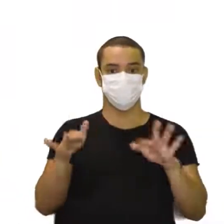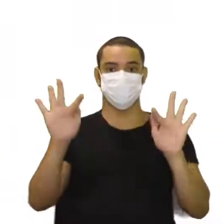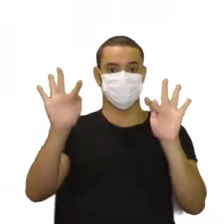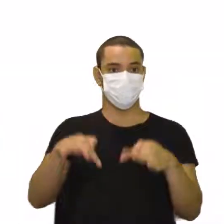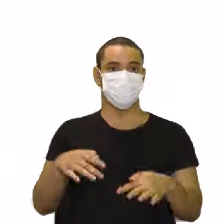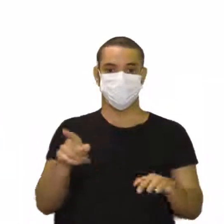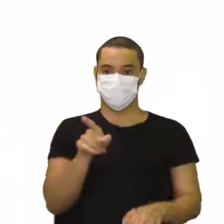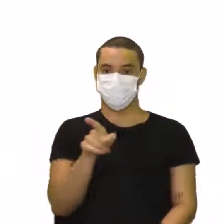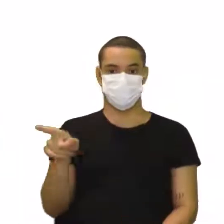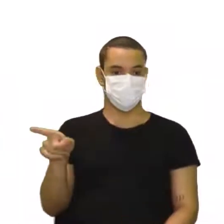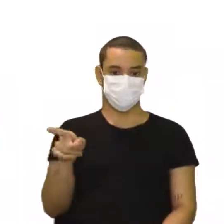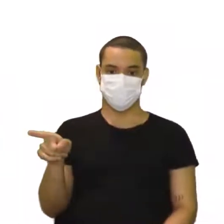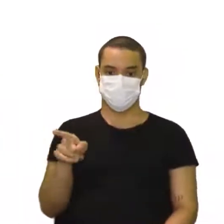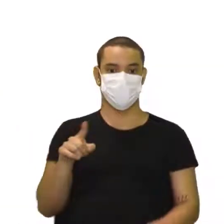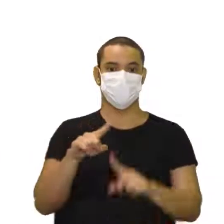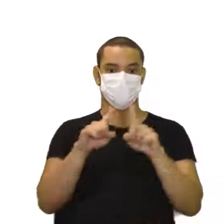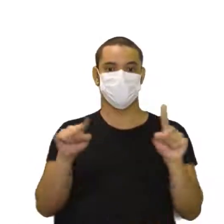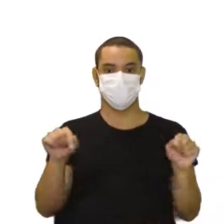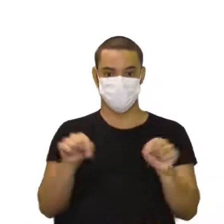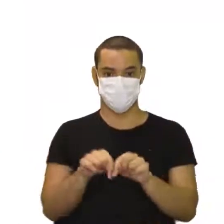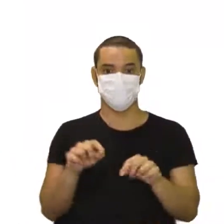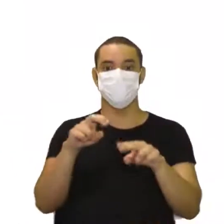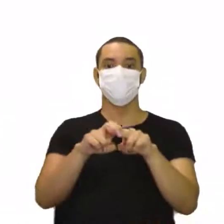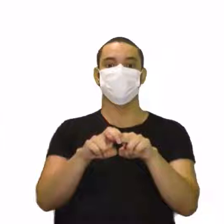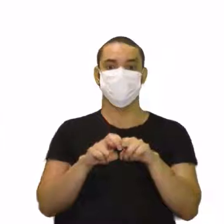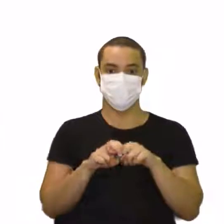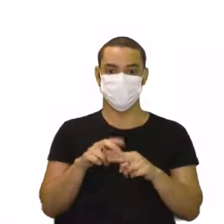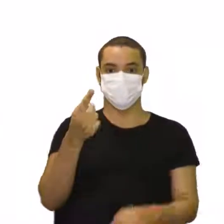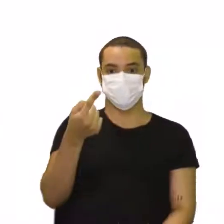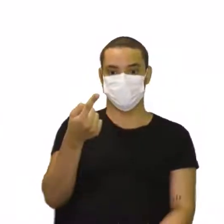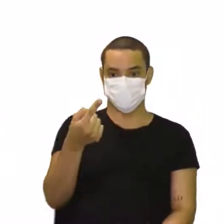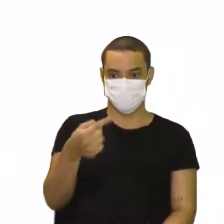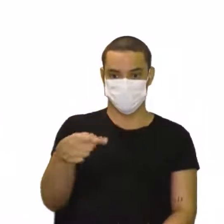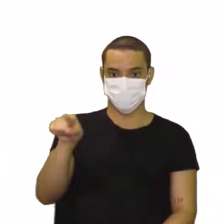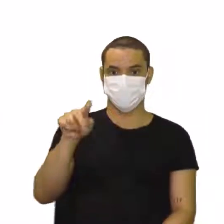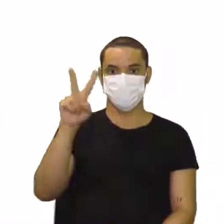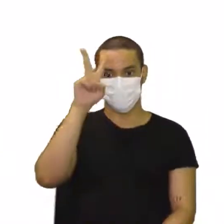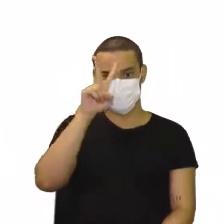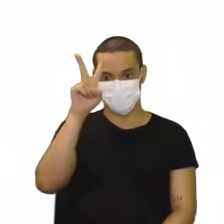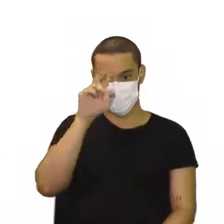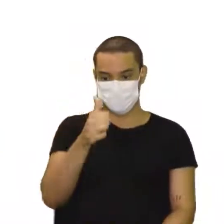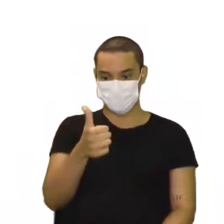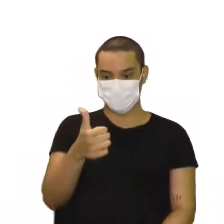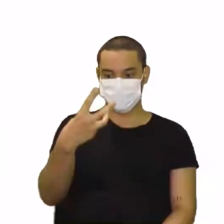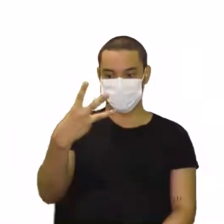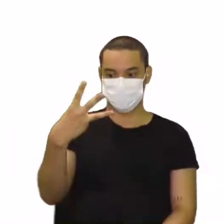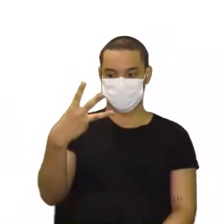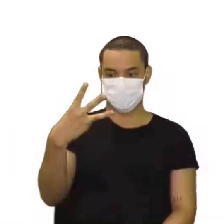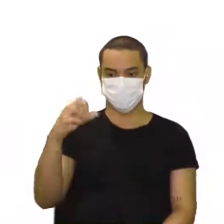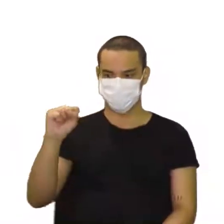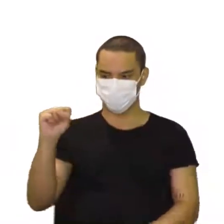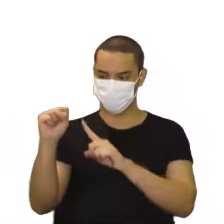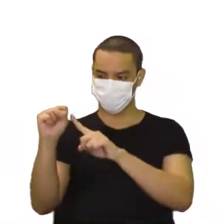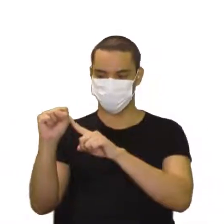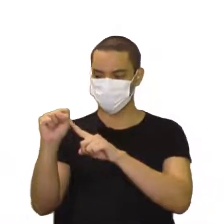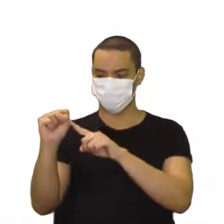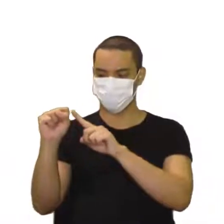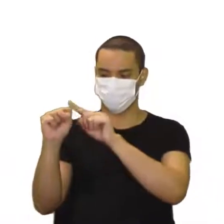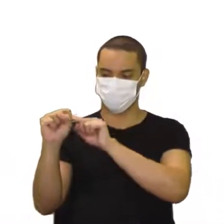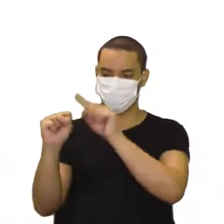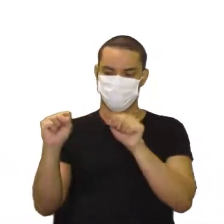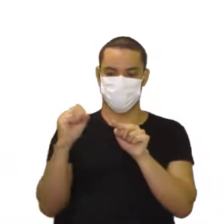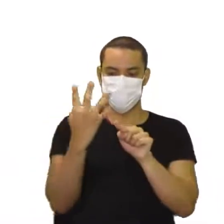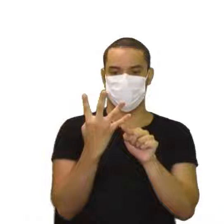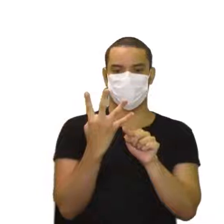menos 34. Volto a vírgula e arredondo, né? 3,8 vai para 4.